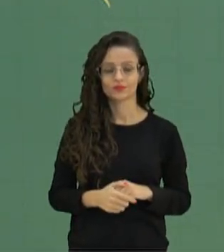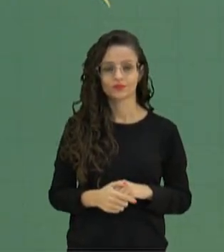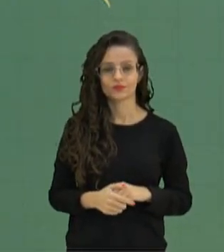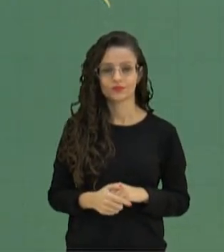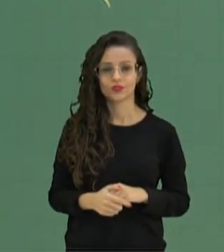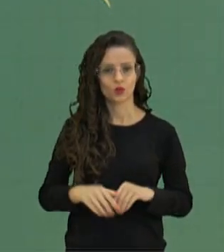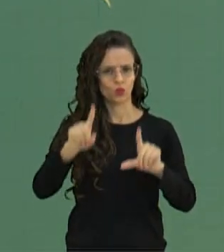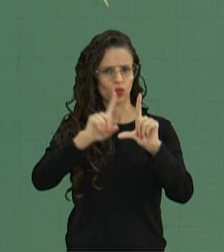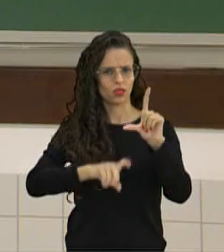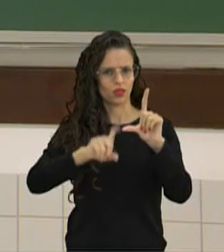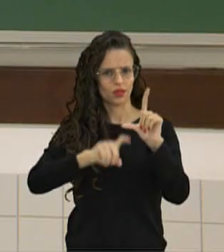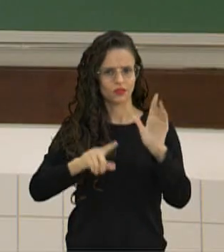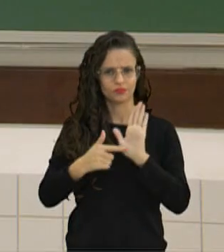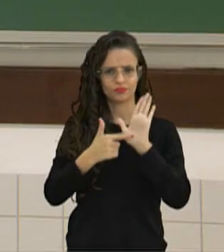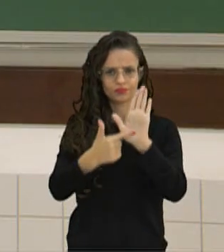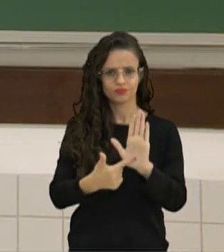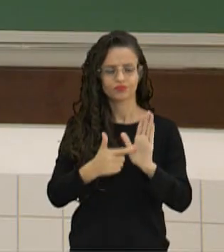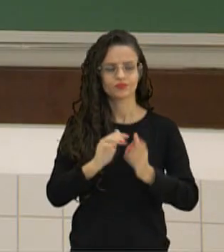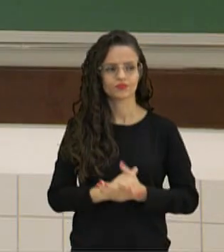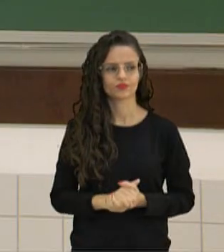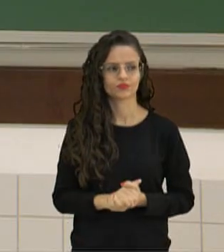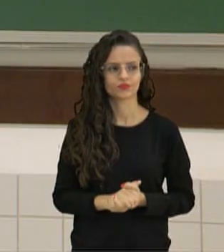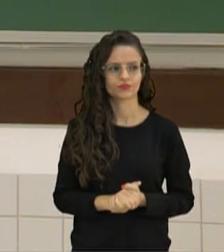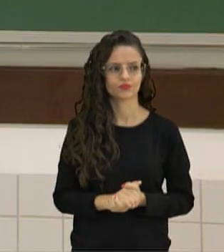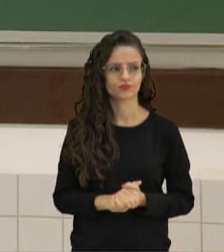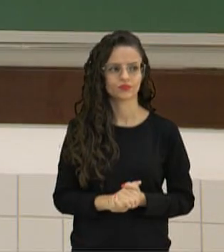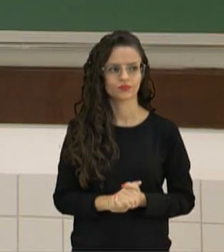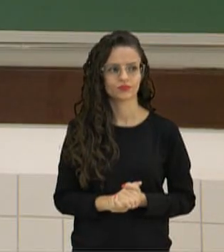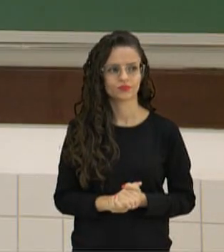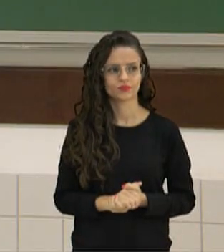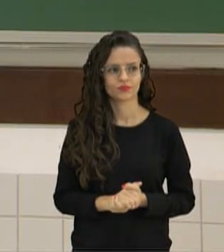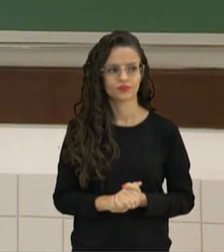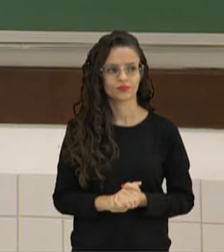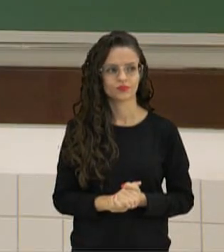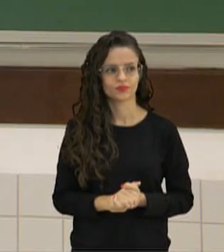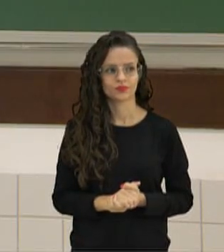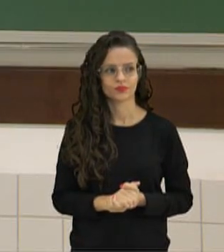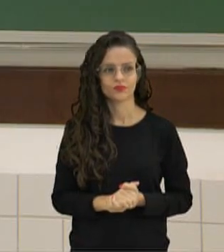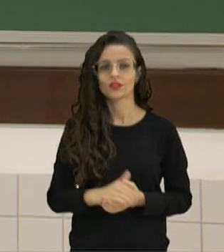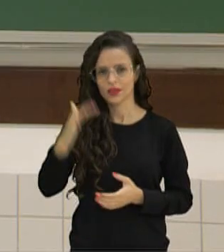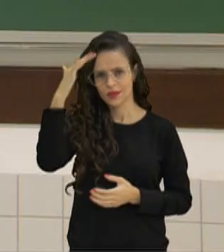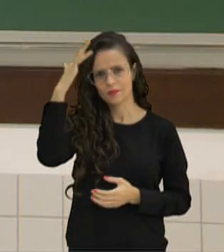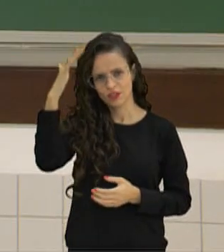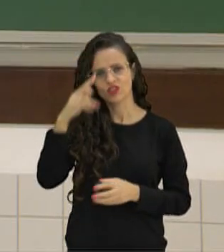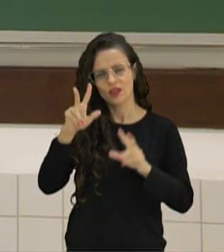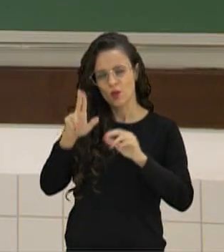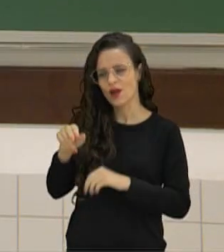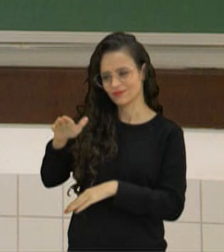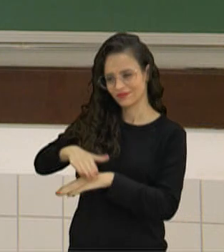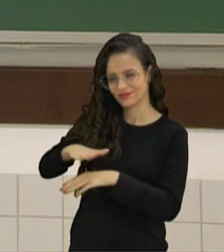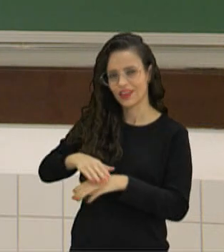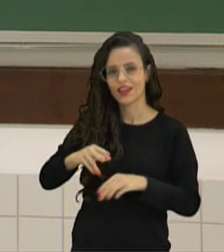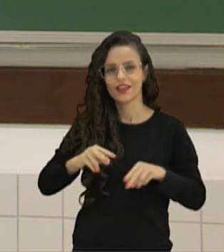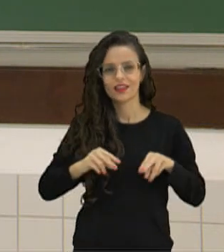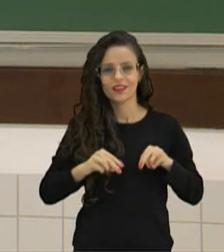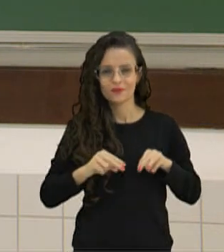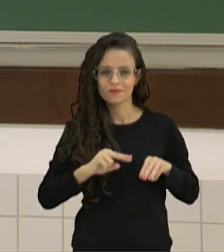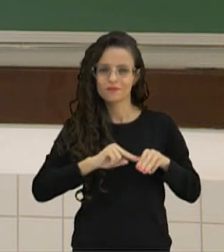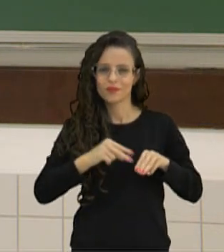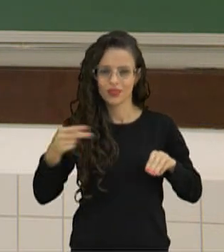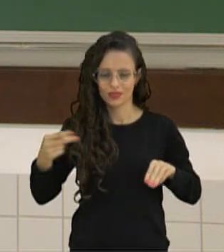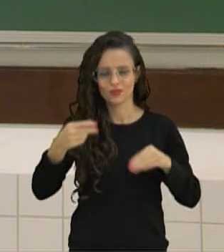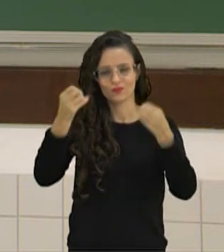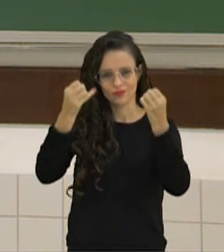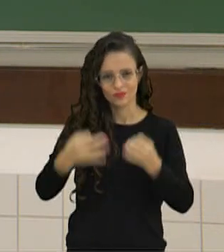com letras, tá bom? Vamos imaginar da forma como o Mendel imaginava. Ele imaginava que